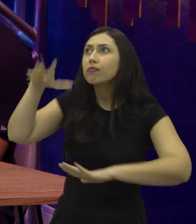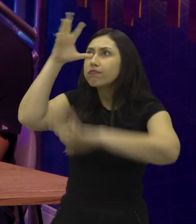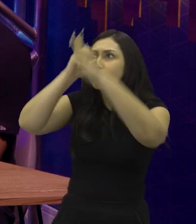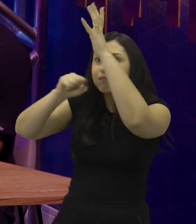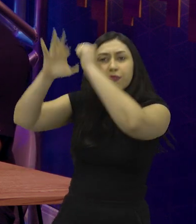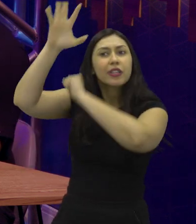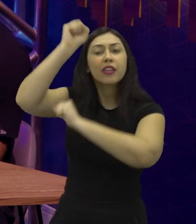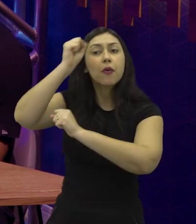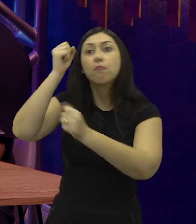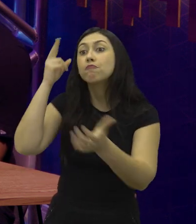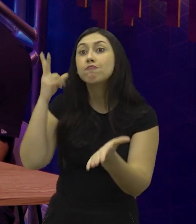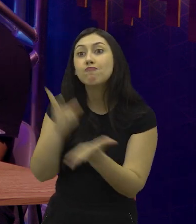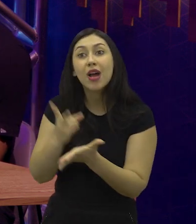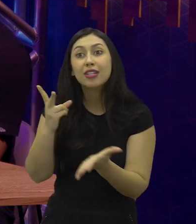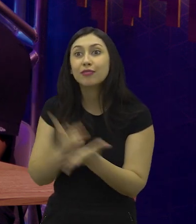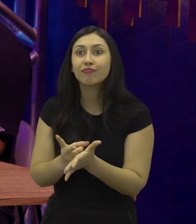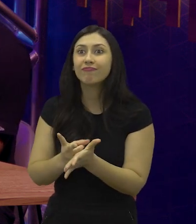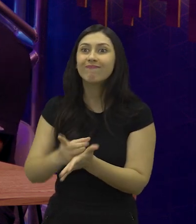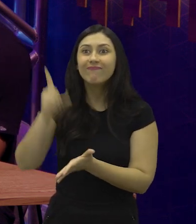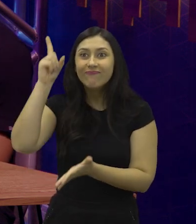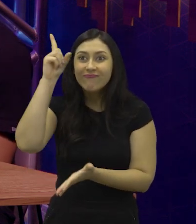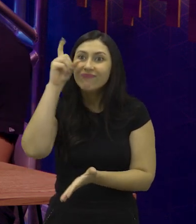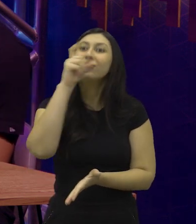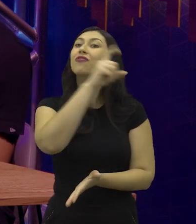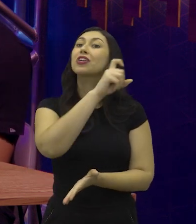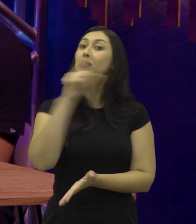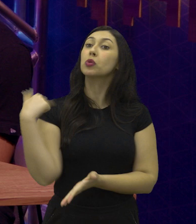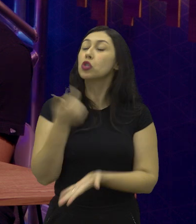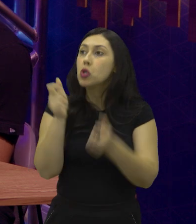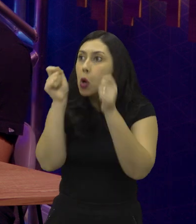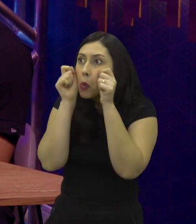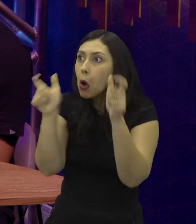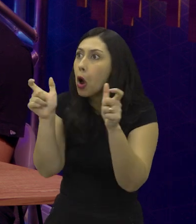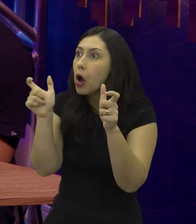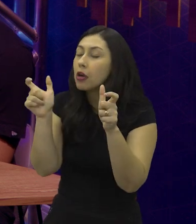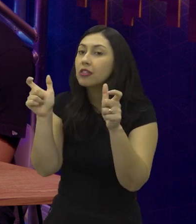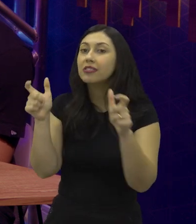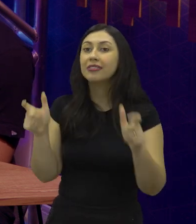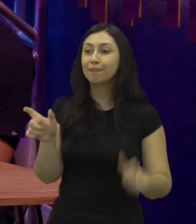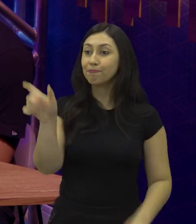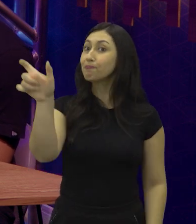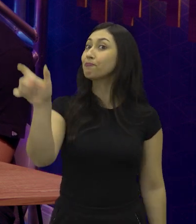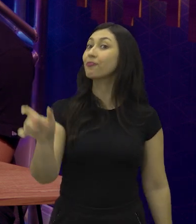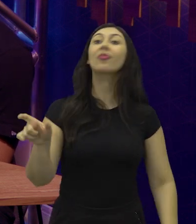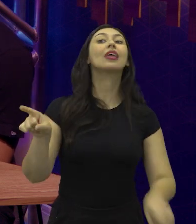barreira da dificuldade de ler, né? E ele também